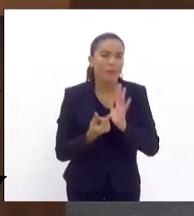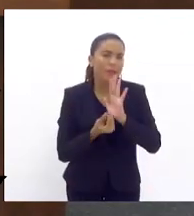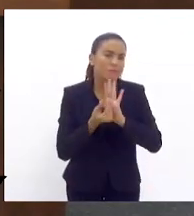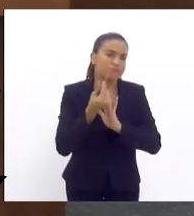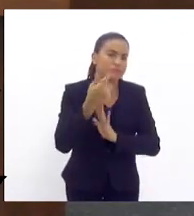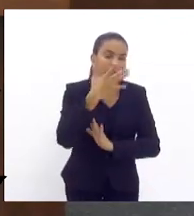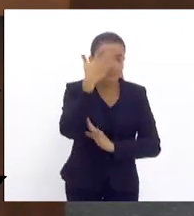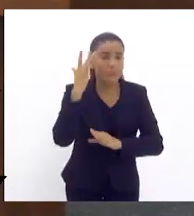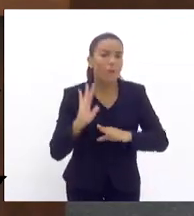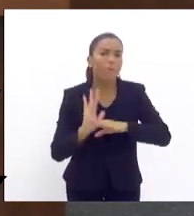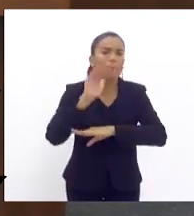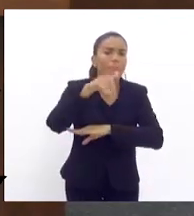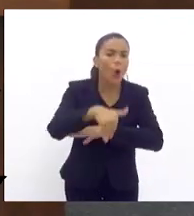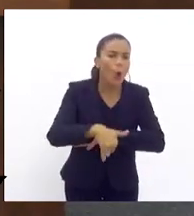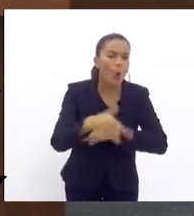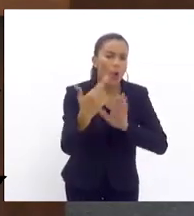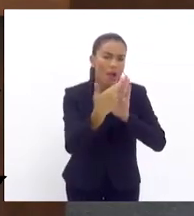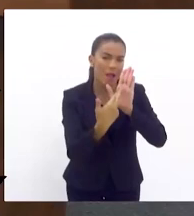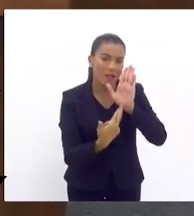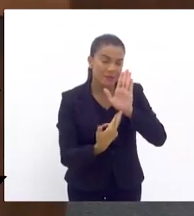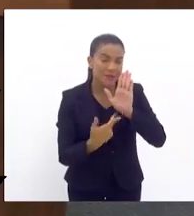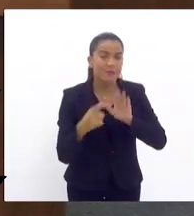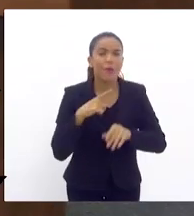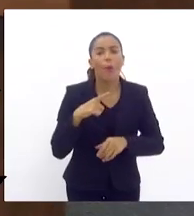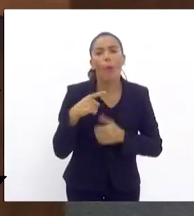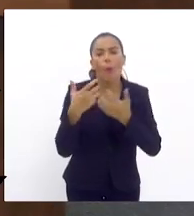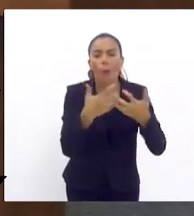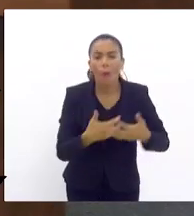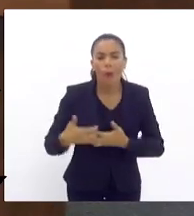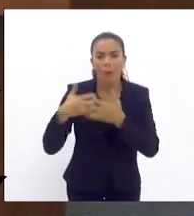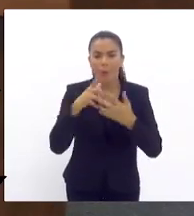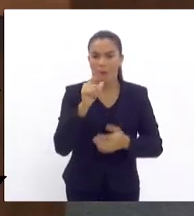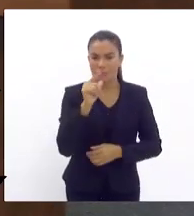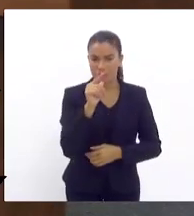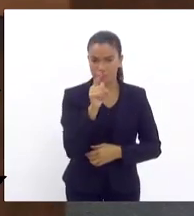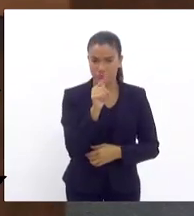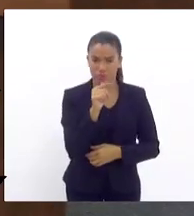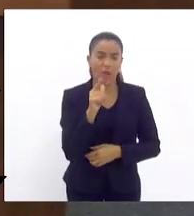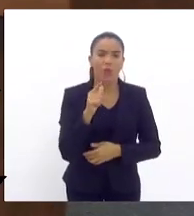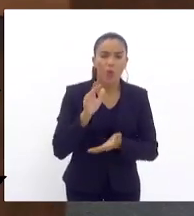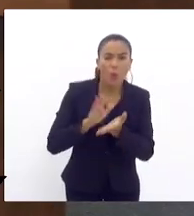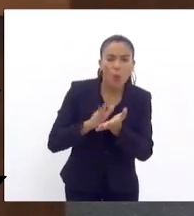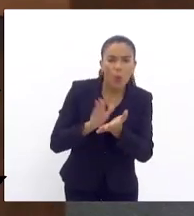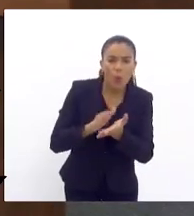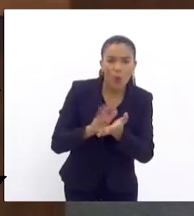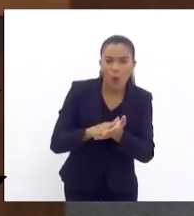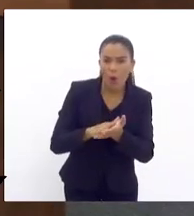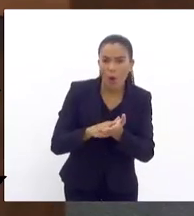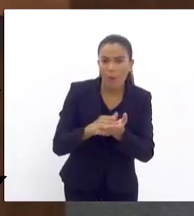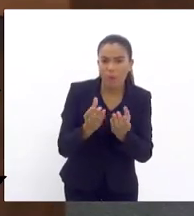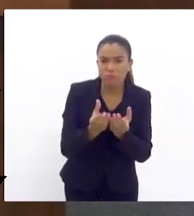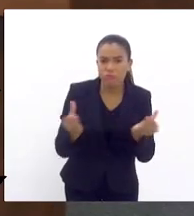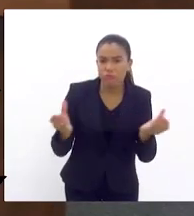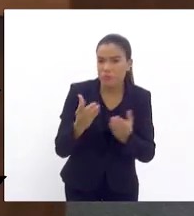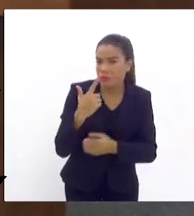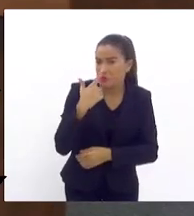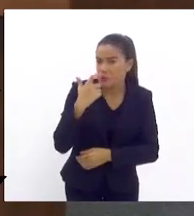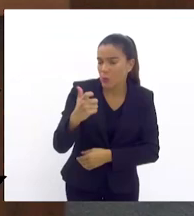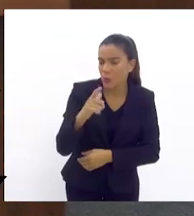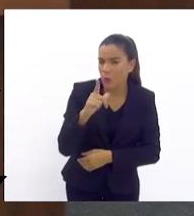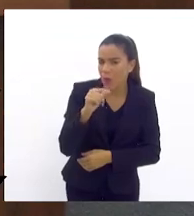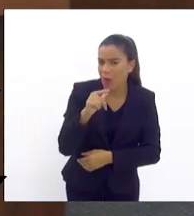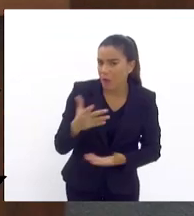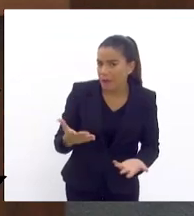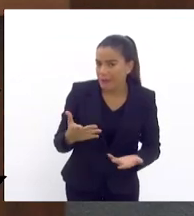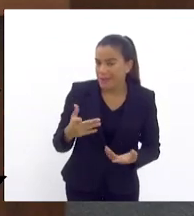burla esse modelo e faz um caminhão-pipa o abastecimento, ele não cobra o esgoto, não paga o esgoto. Isso é um incentivo a